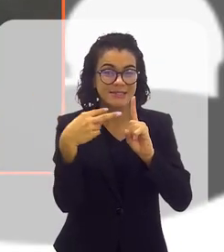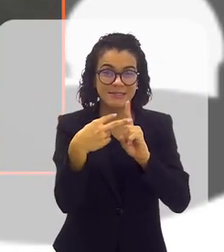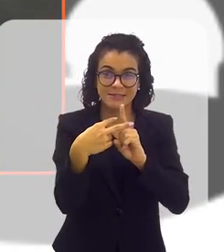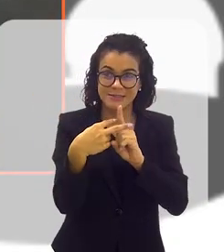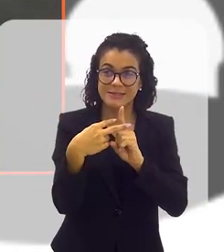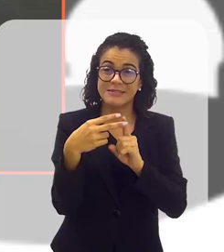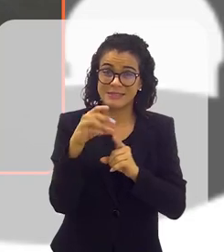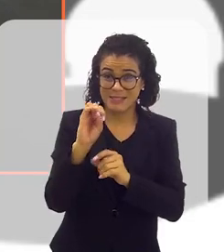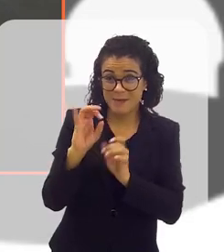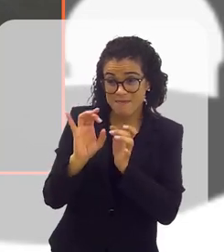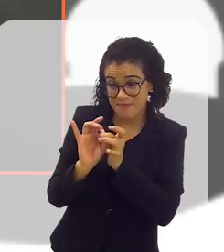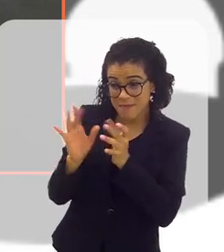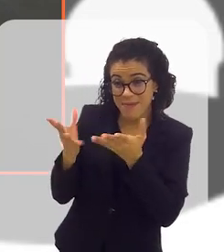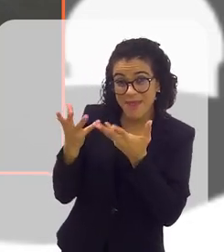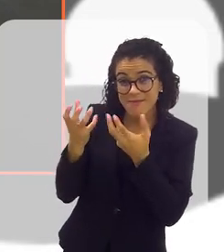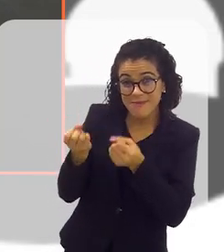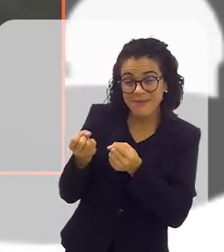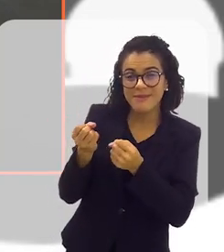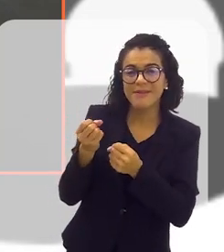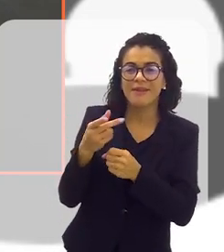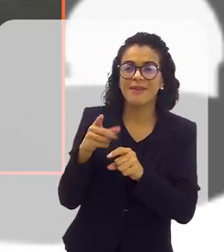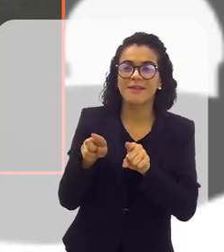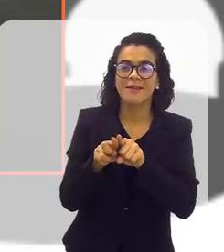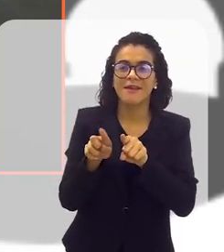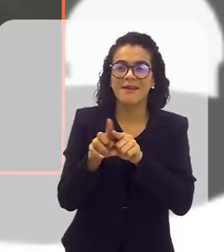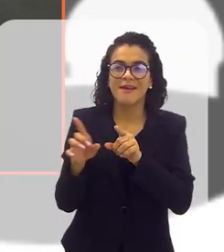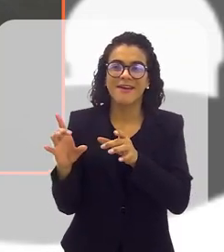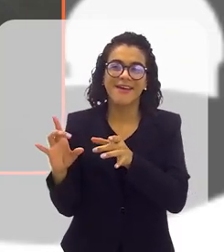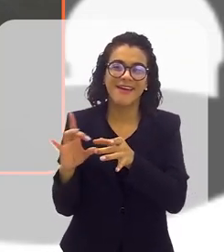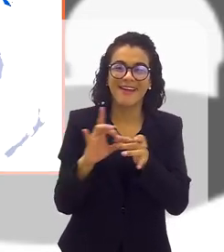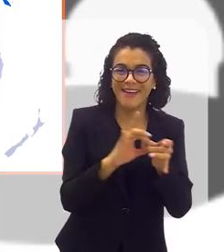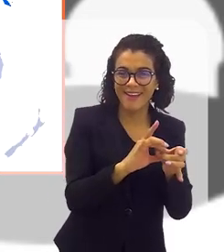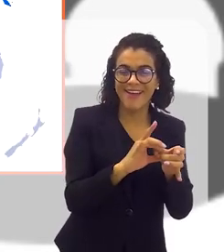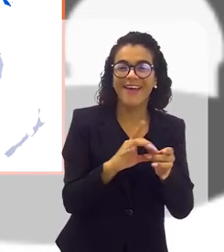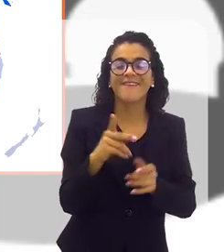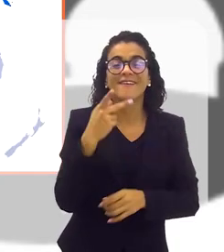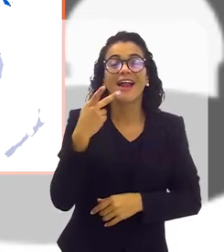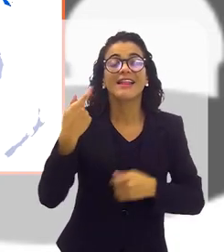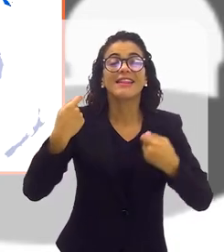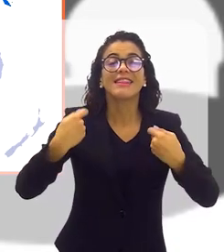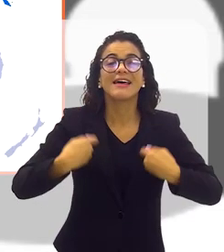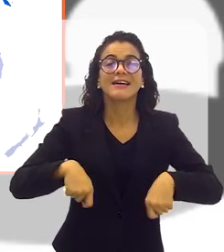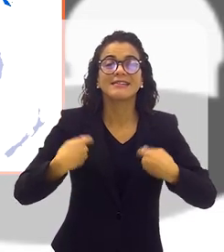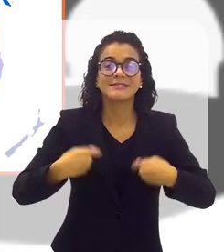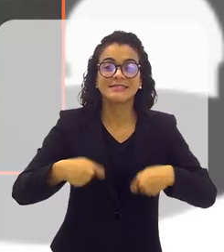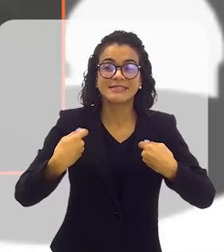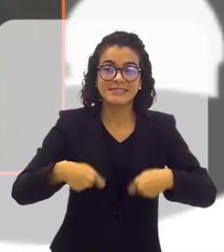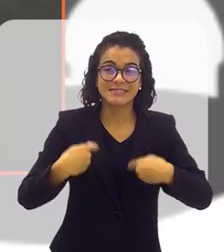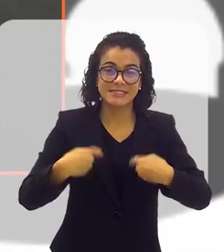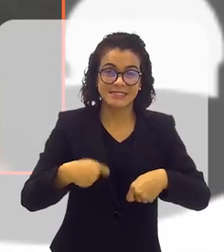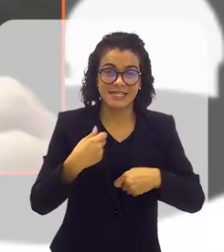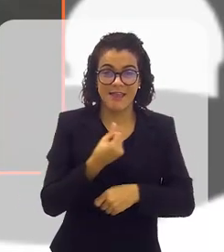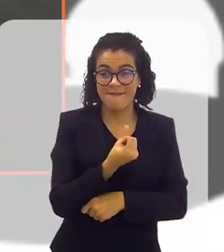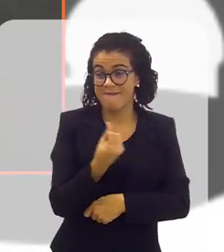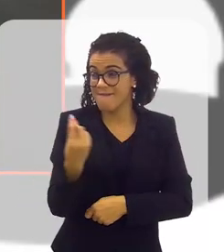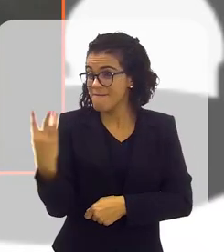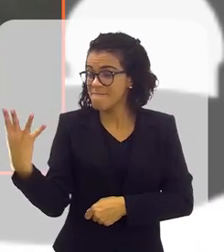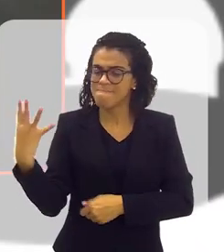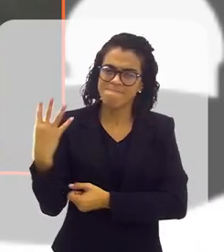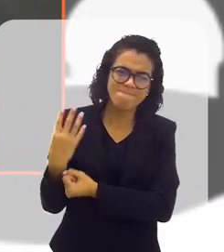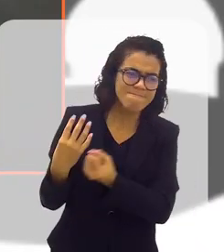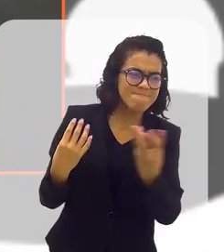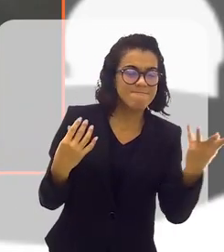visão. E eu vou, se me permite, engatar aqui um rabicho nisso, né? A gente fala da necessidade de